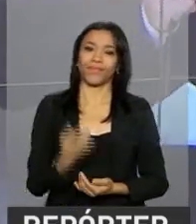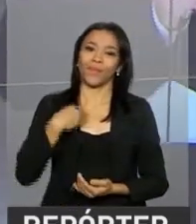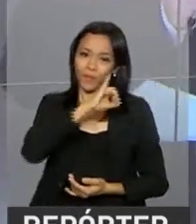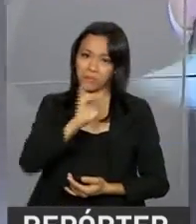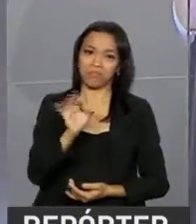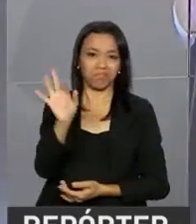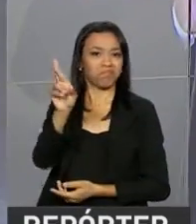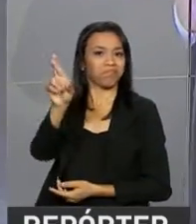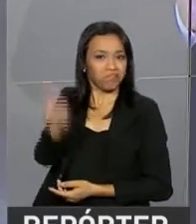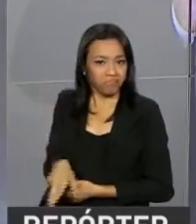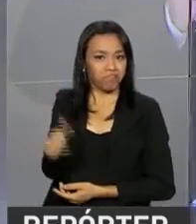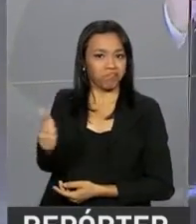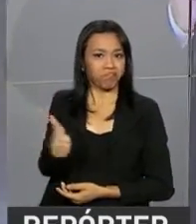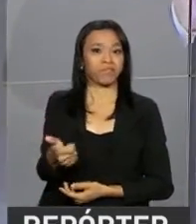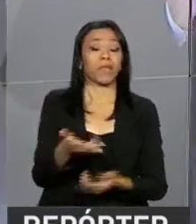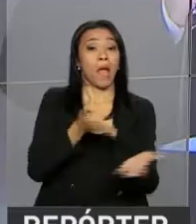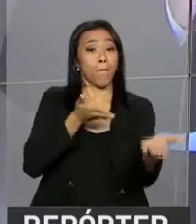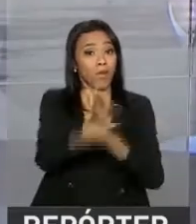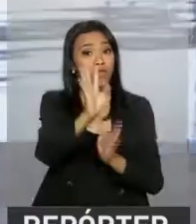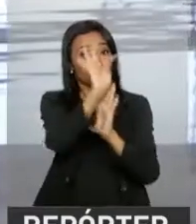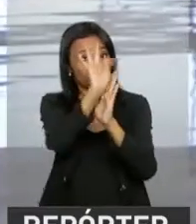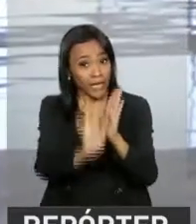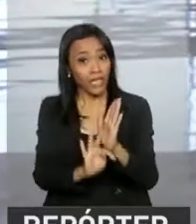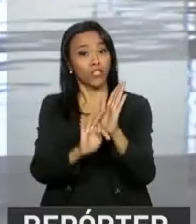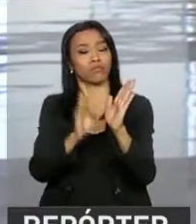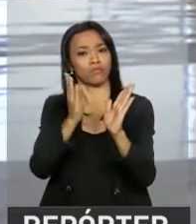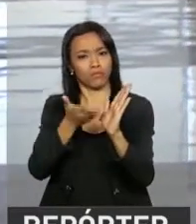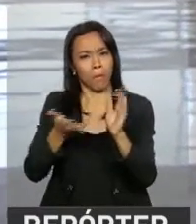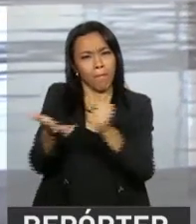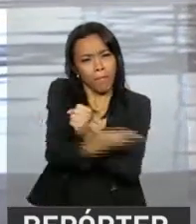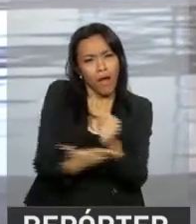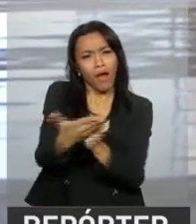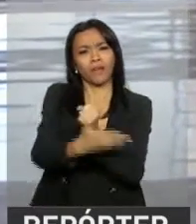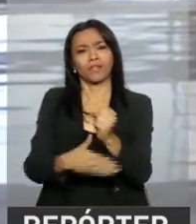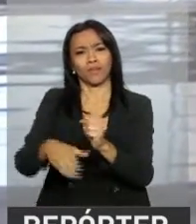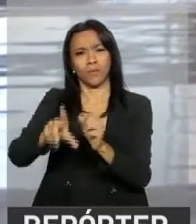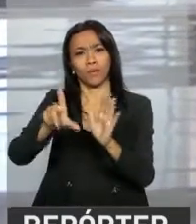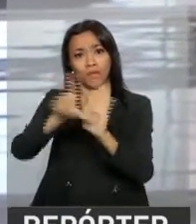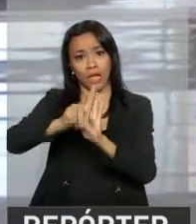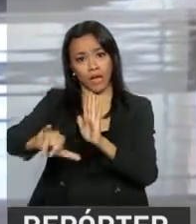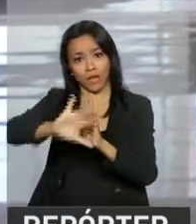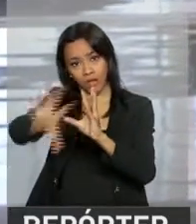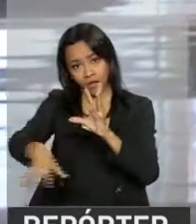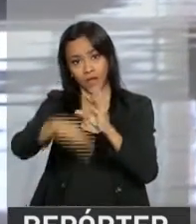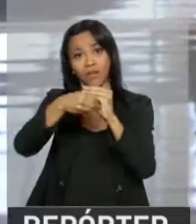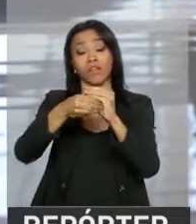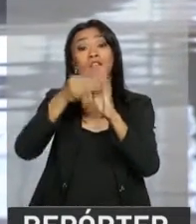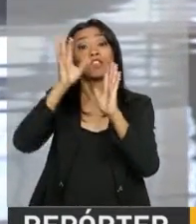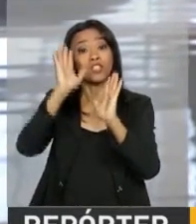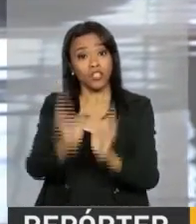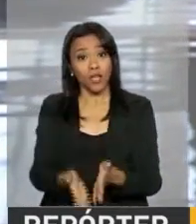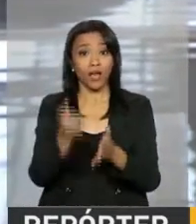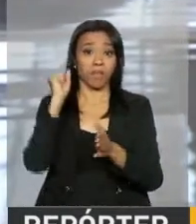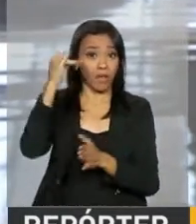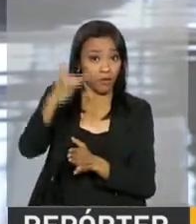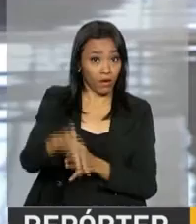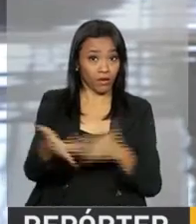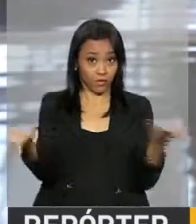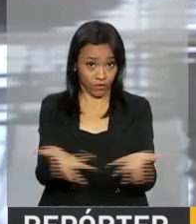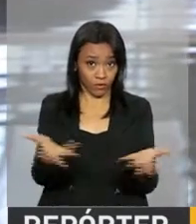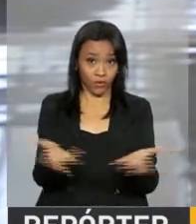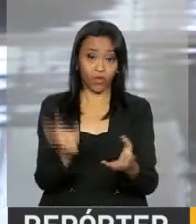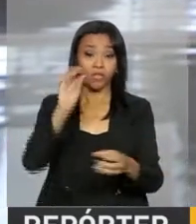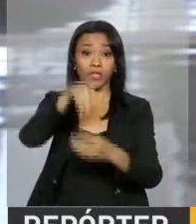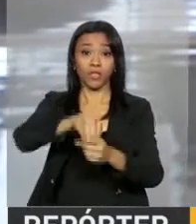exatamente a aprovação do texto base desse projeto de lei complementar foi como você falou já na madrugada de hoje no plenário da câmara